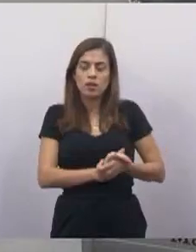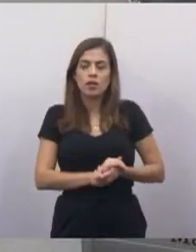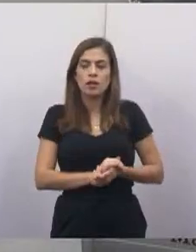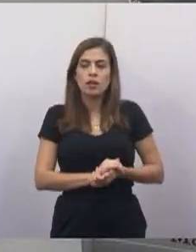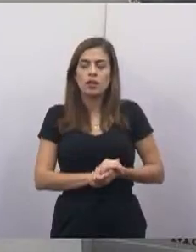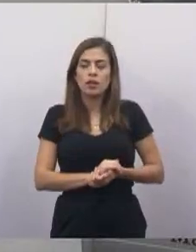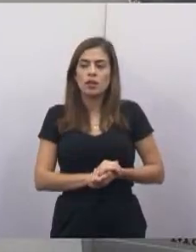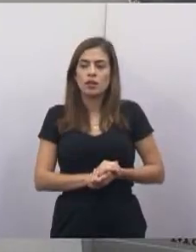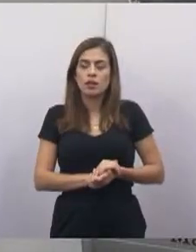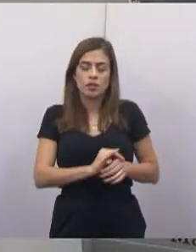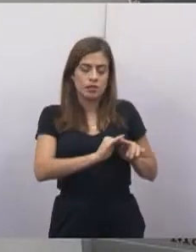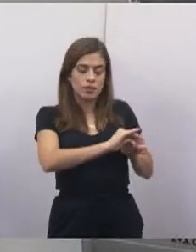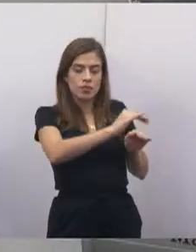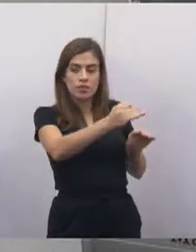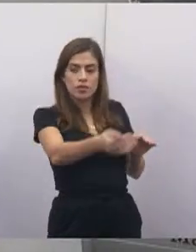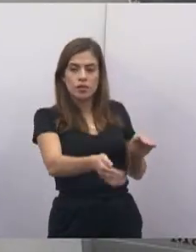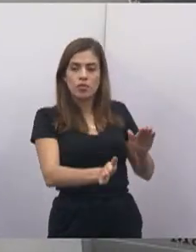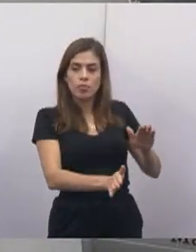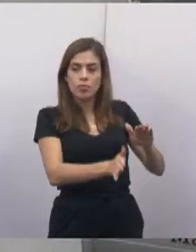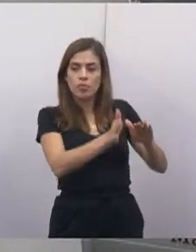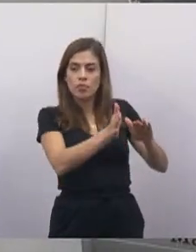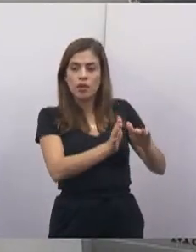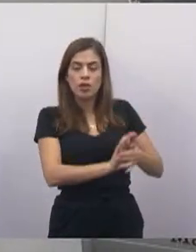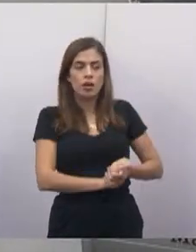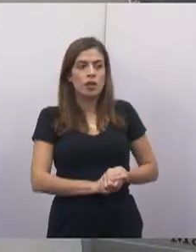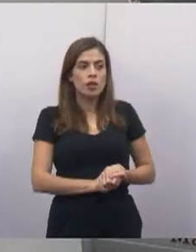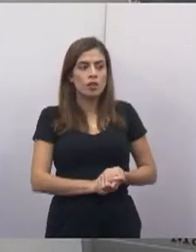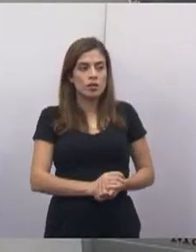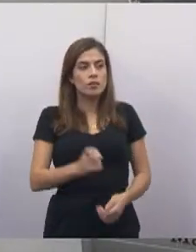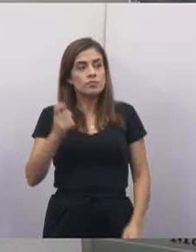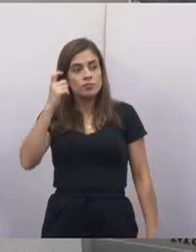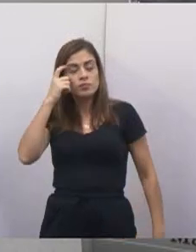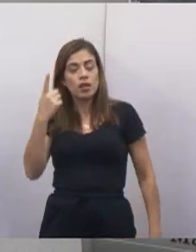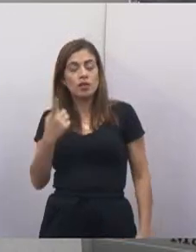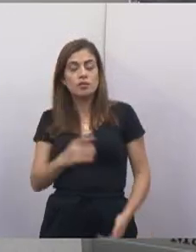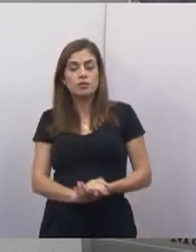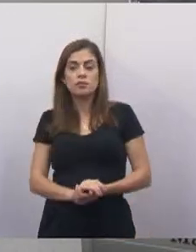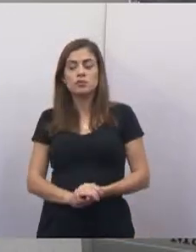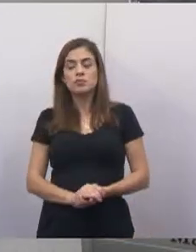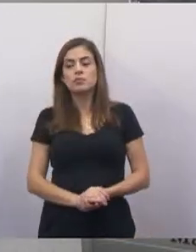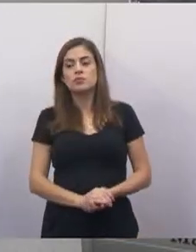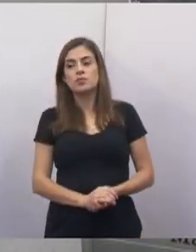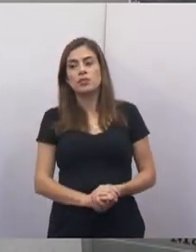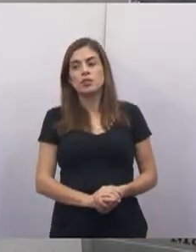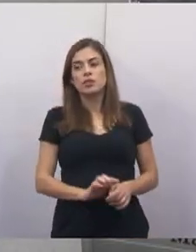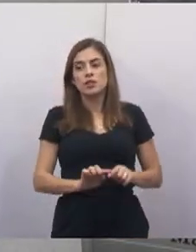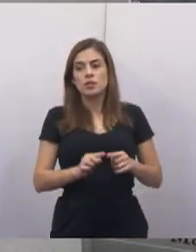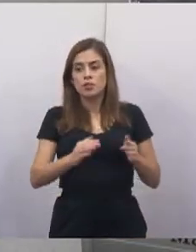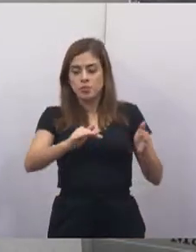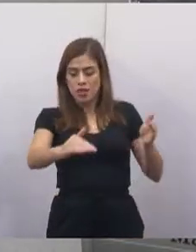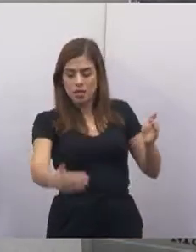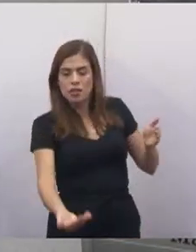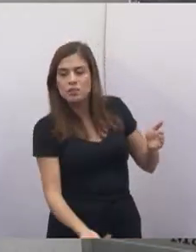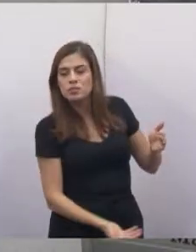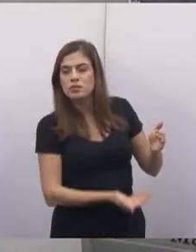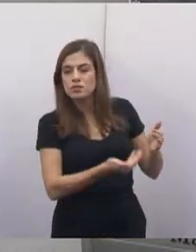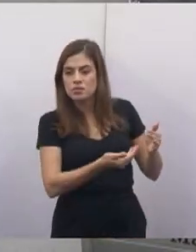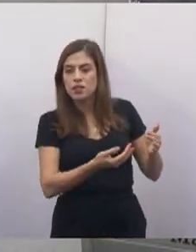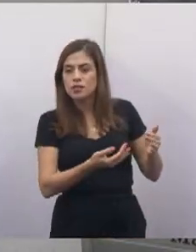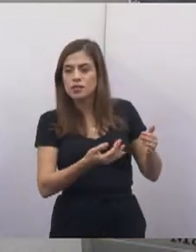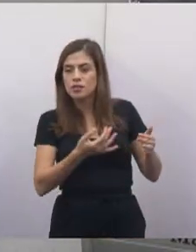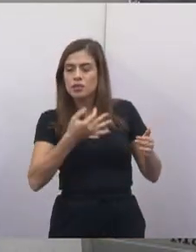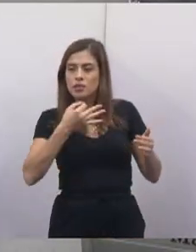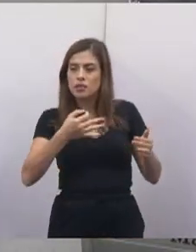protetoras nas bocas de lobo, isso é interessante, mas aquelas redes, as cestas que a gente